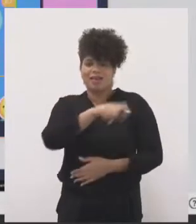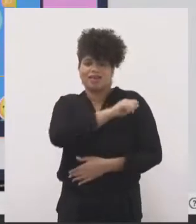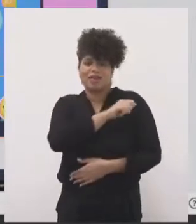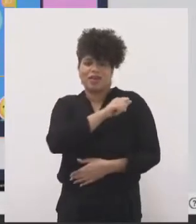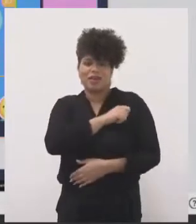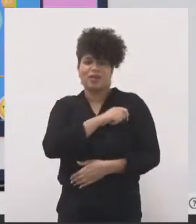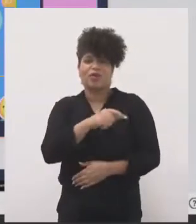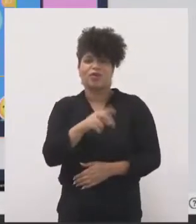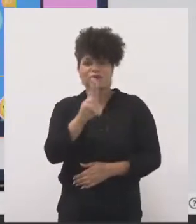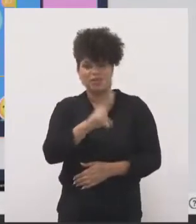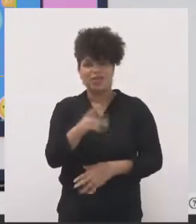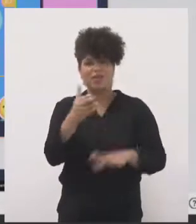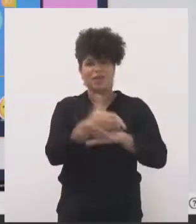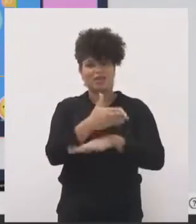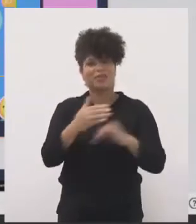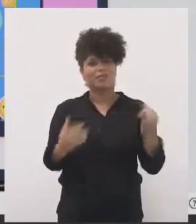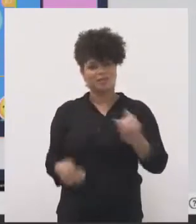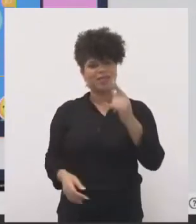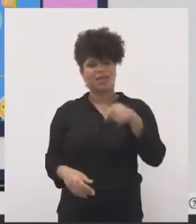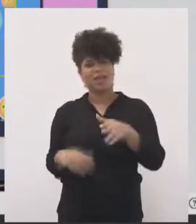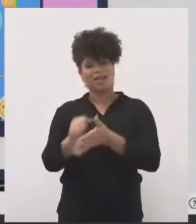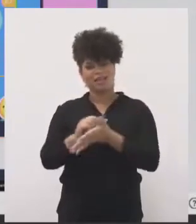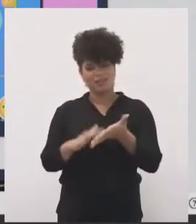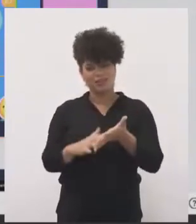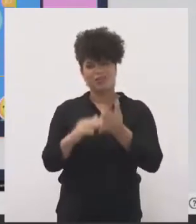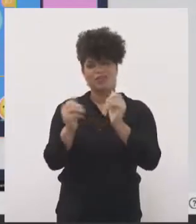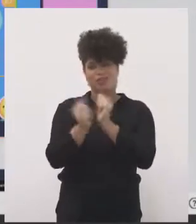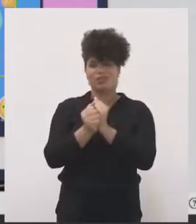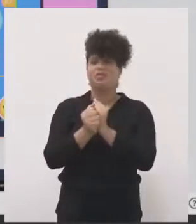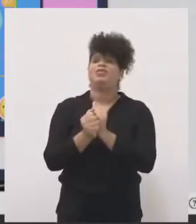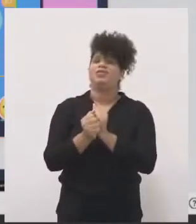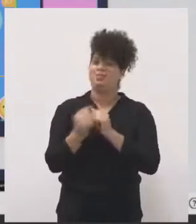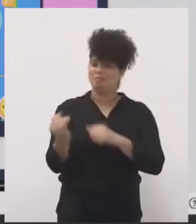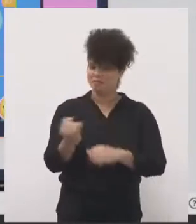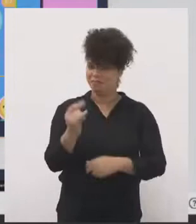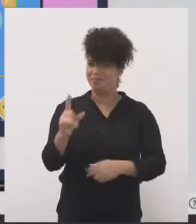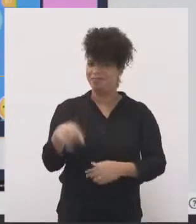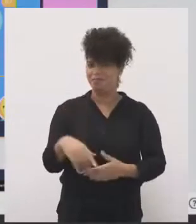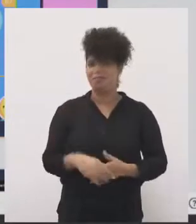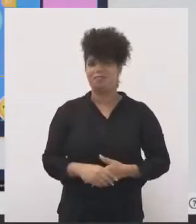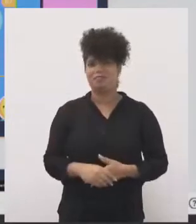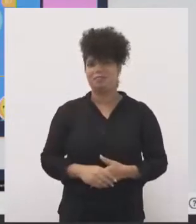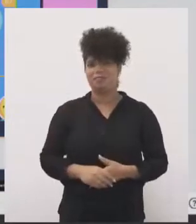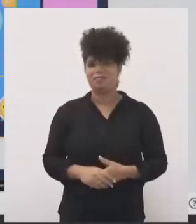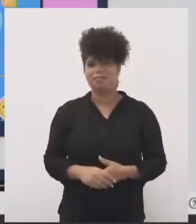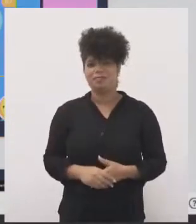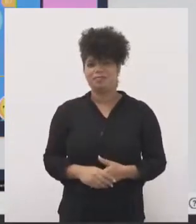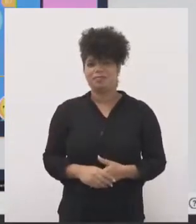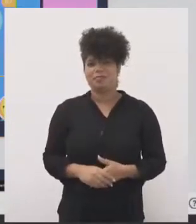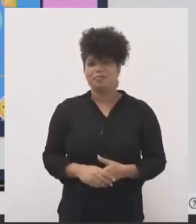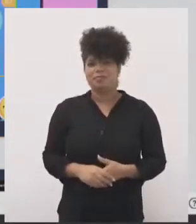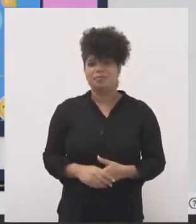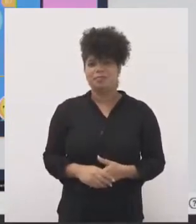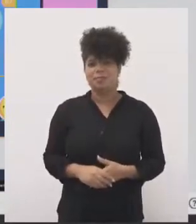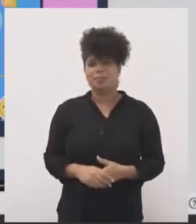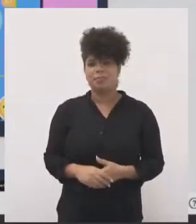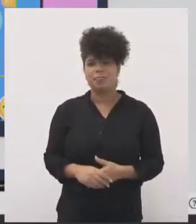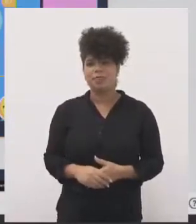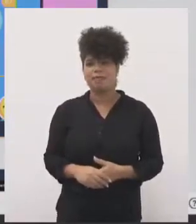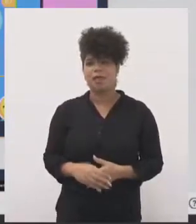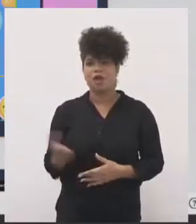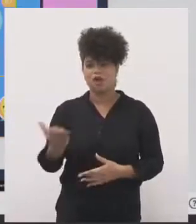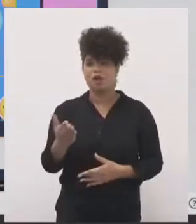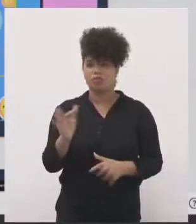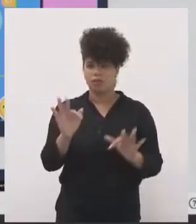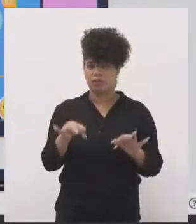também a participarem dessas atividades, porque eu acho que é muito importante, né? E só para a gente